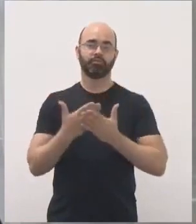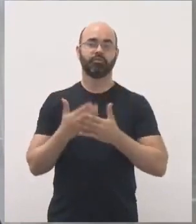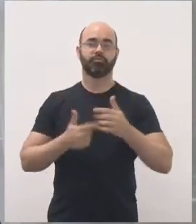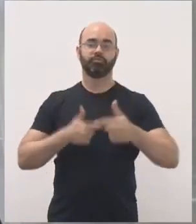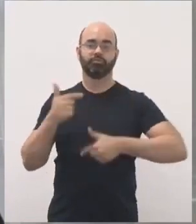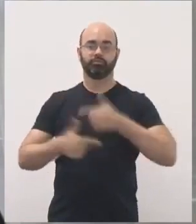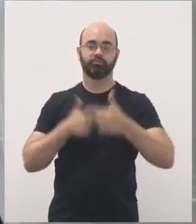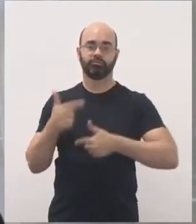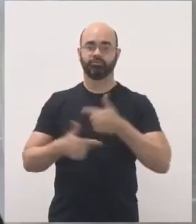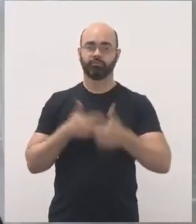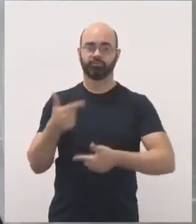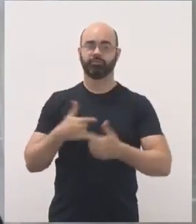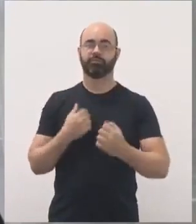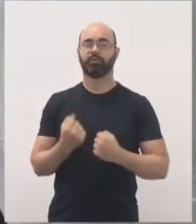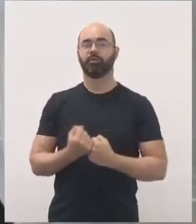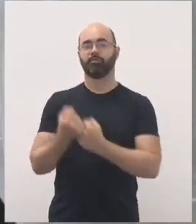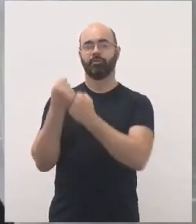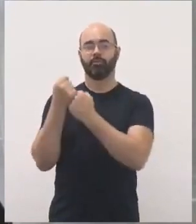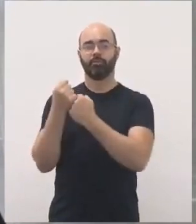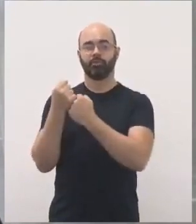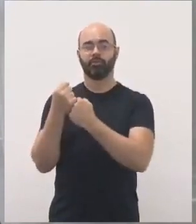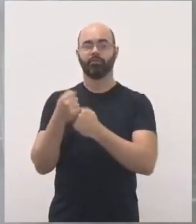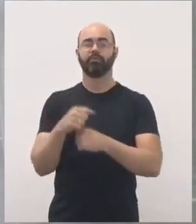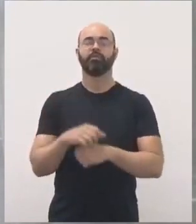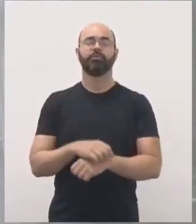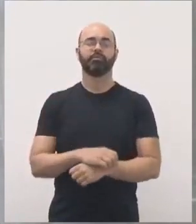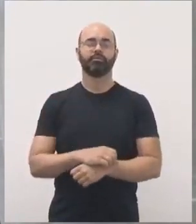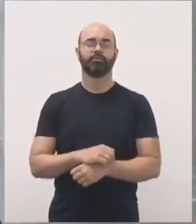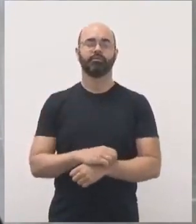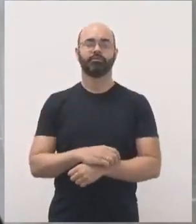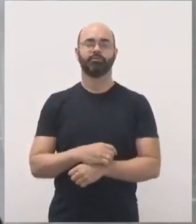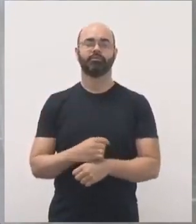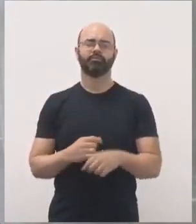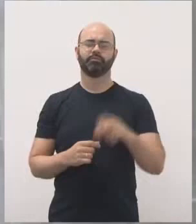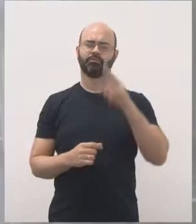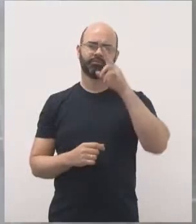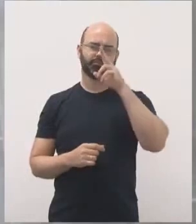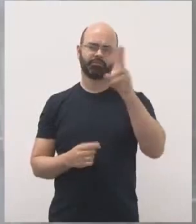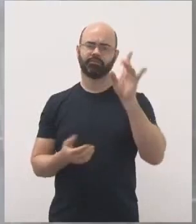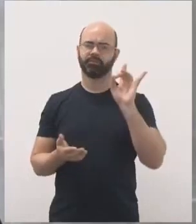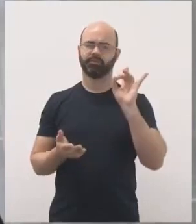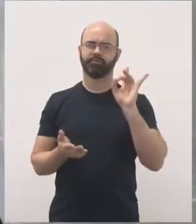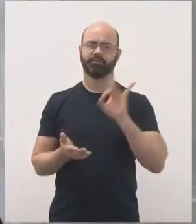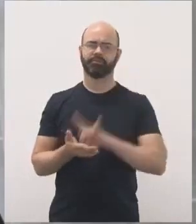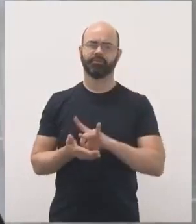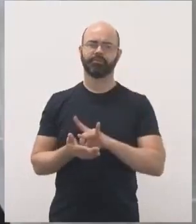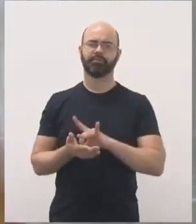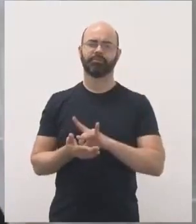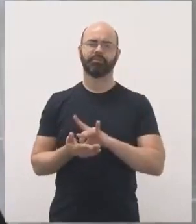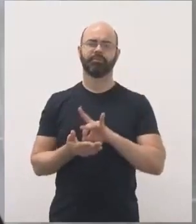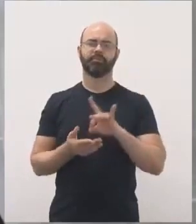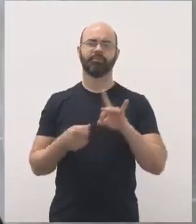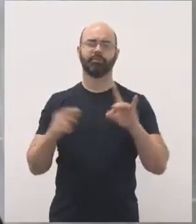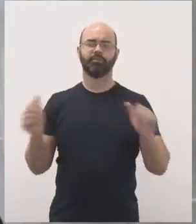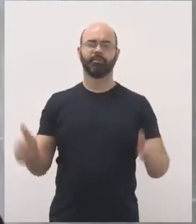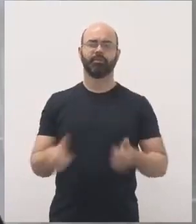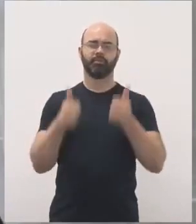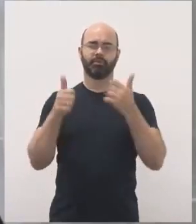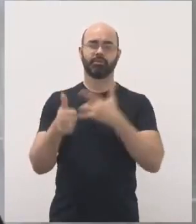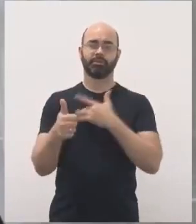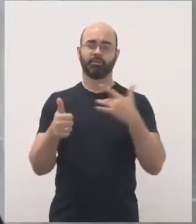e apoio, isso tem um impacto gigantesco, gigantesco mesmo, na melhora da